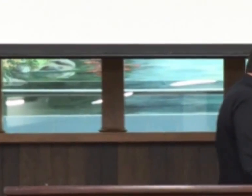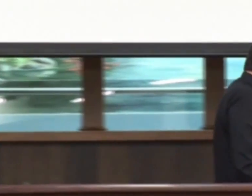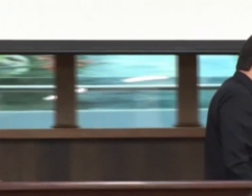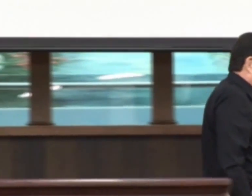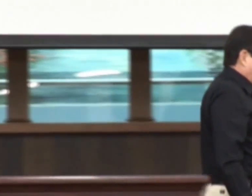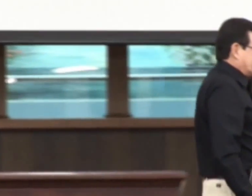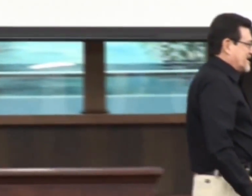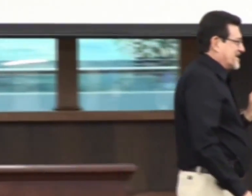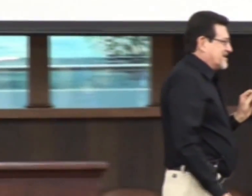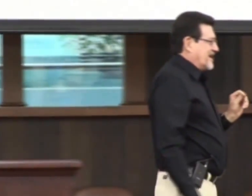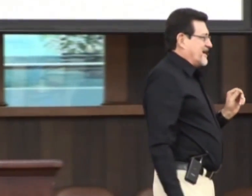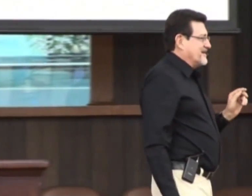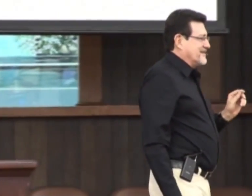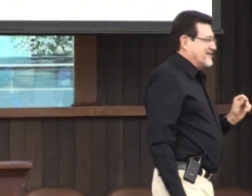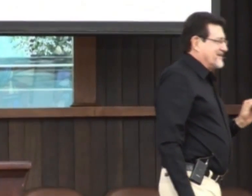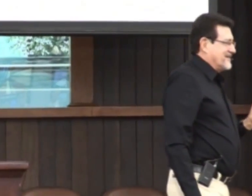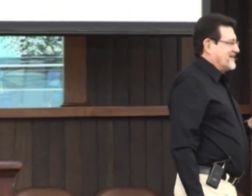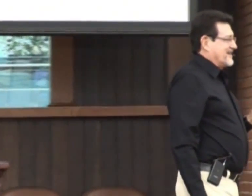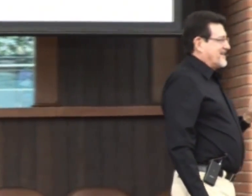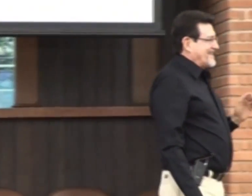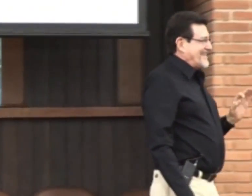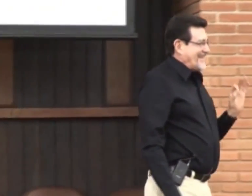Vamos embora dessa terra.